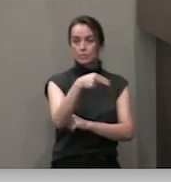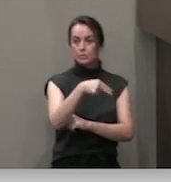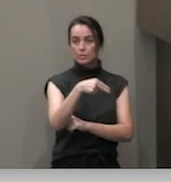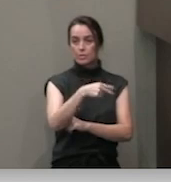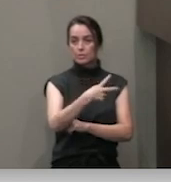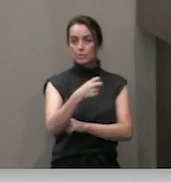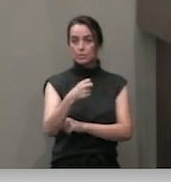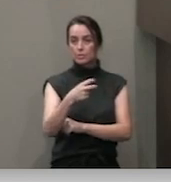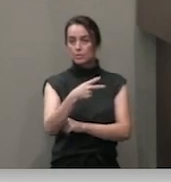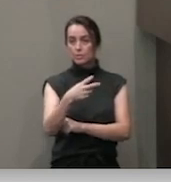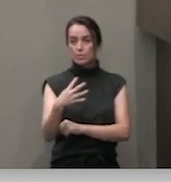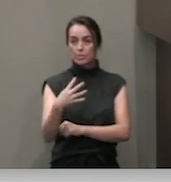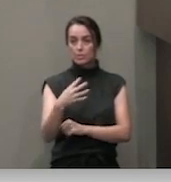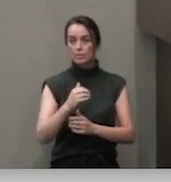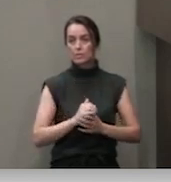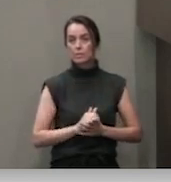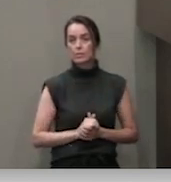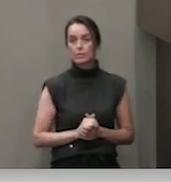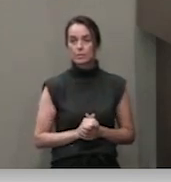de